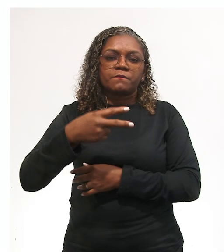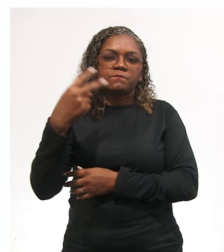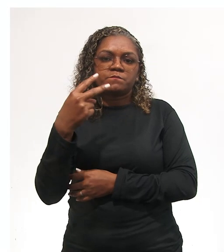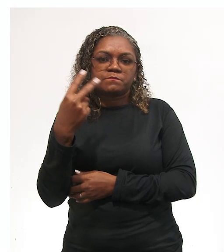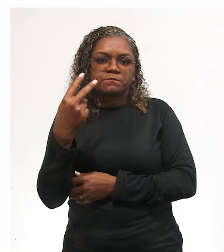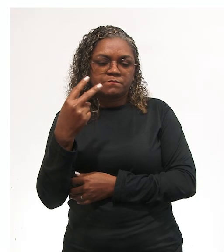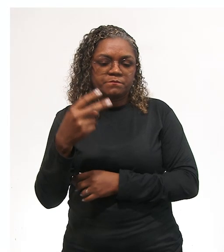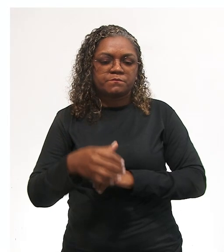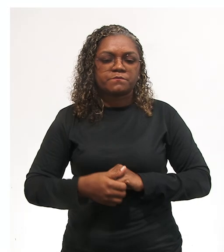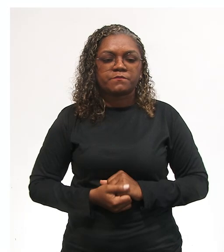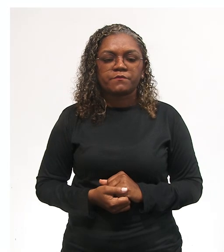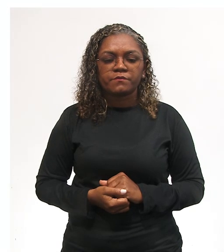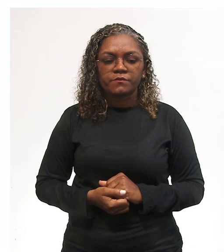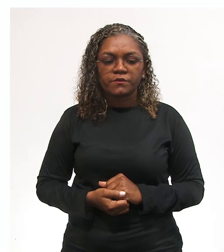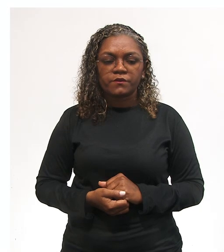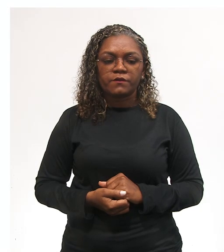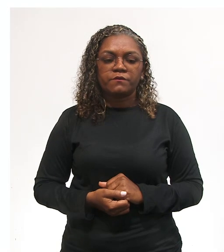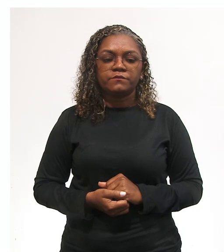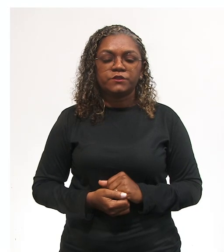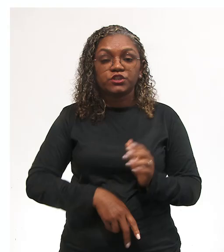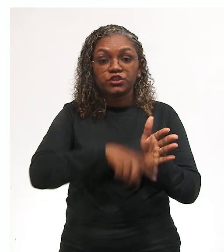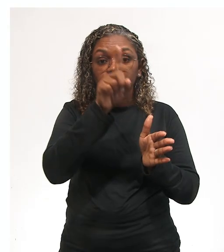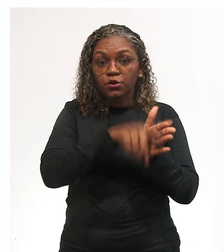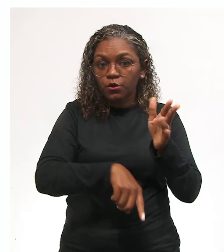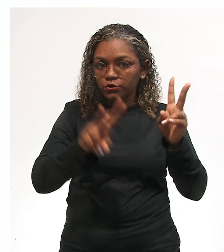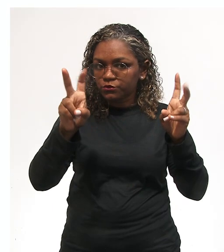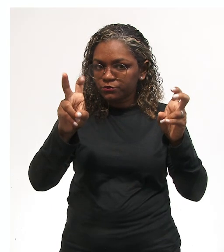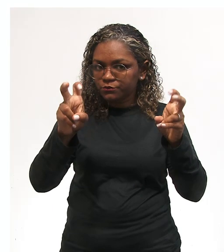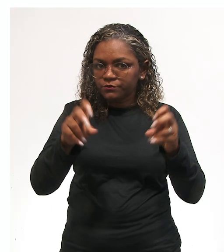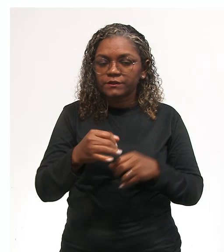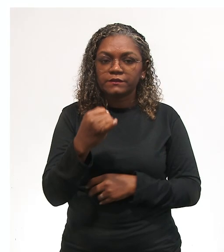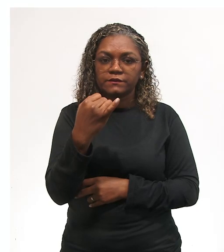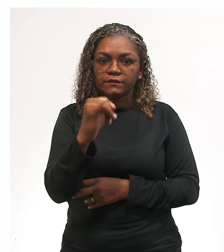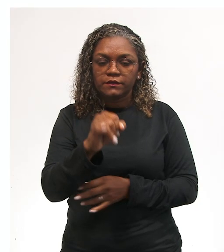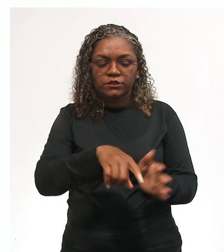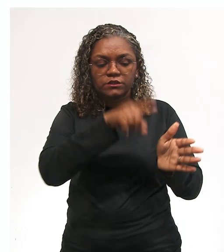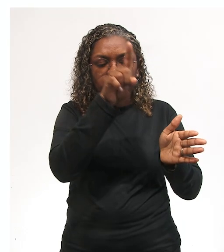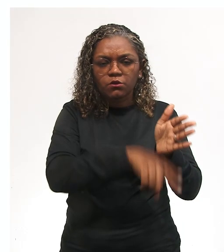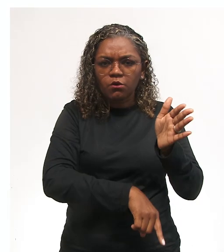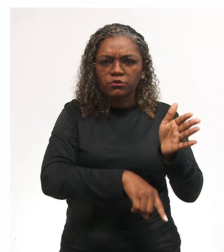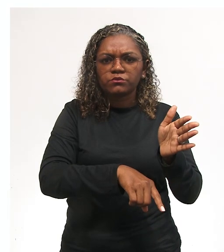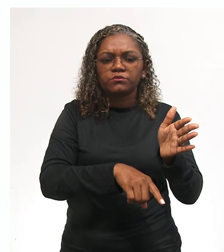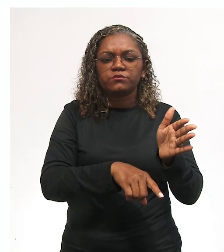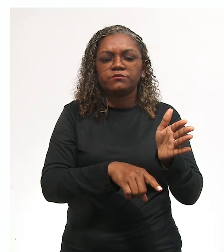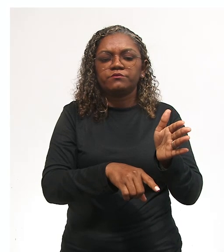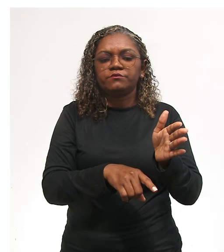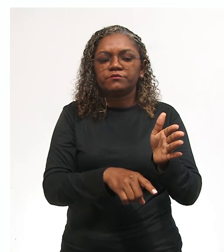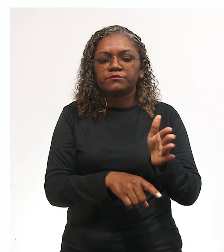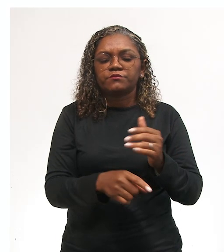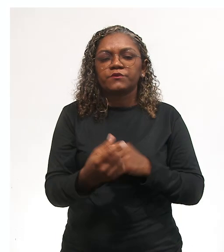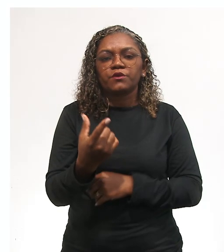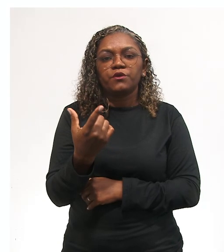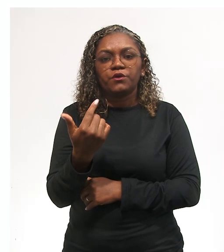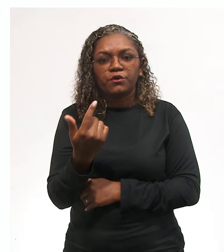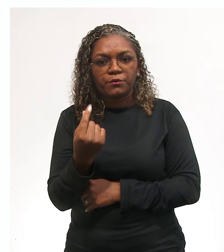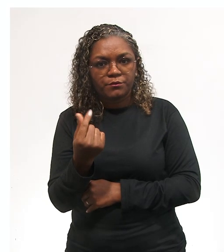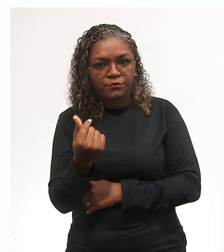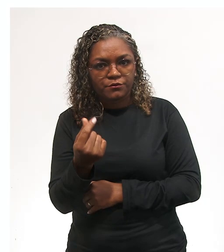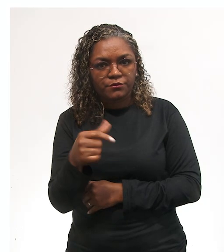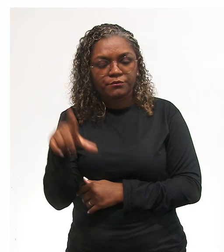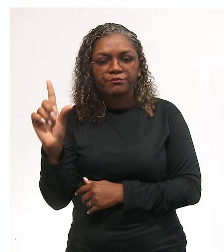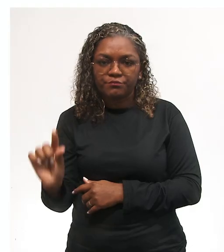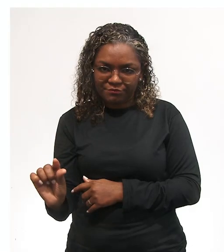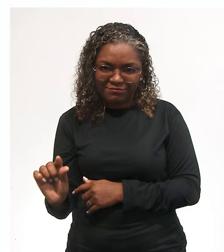desconto aplicado versus lucro unitário. Ou seja, quanto maior o desconto que eu der no meu